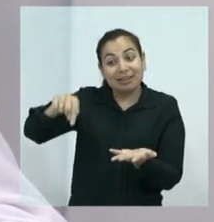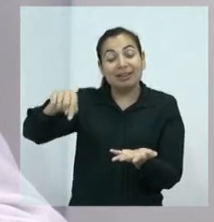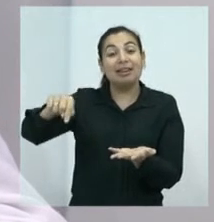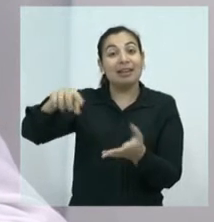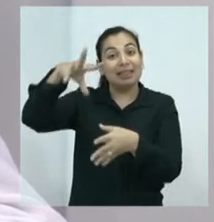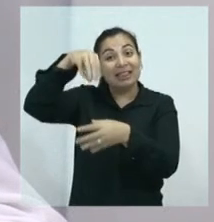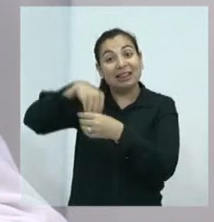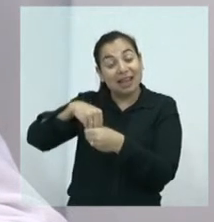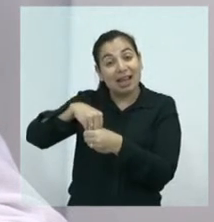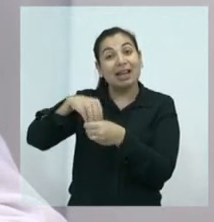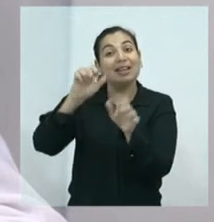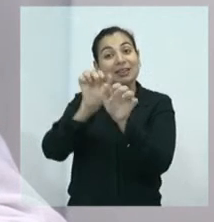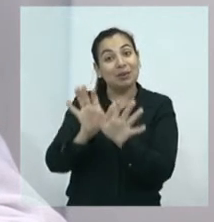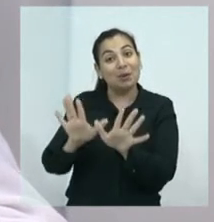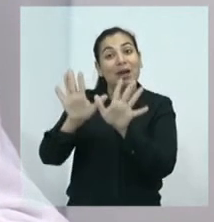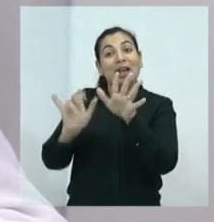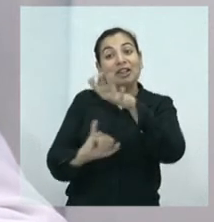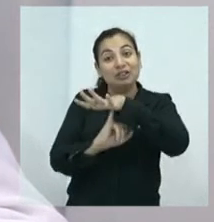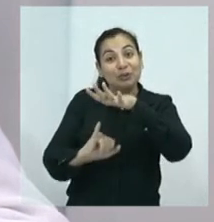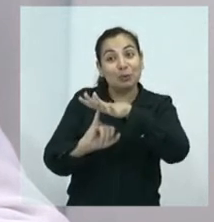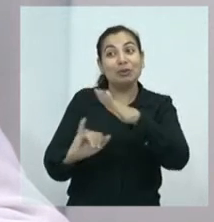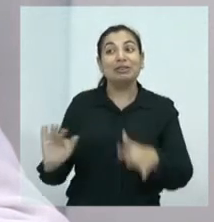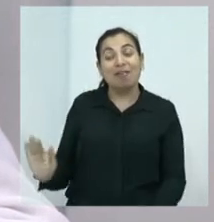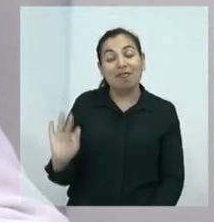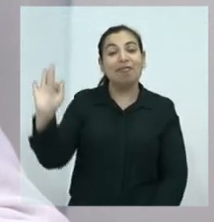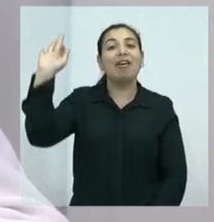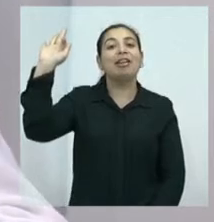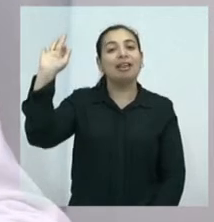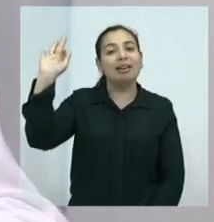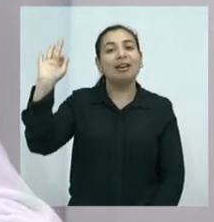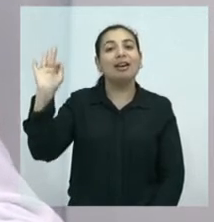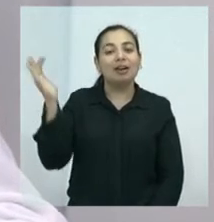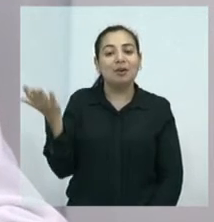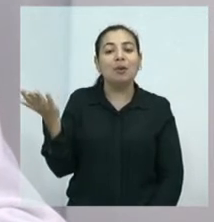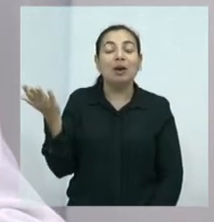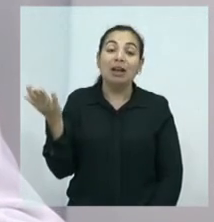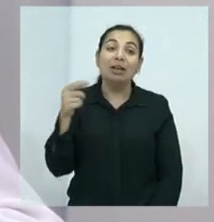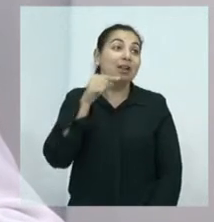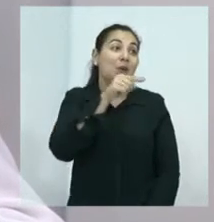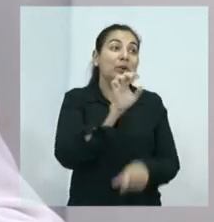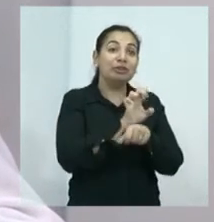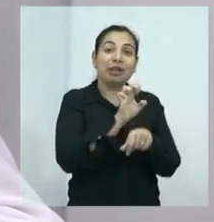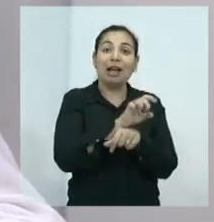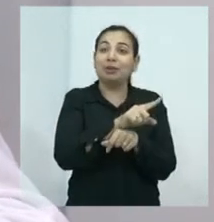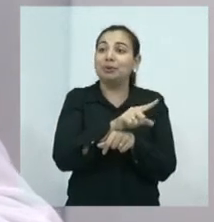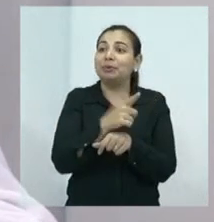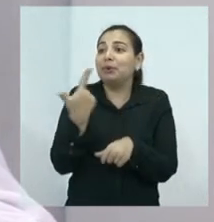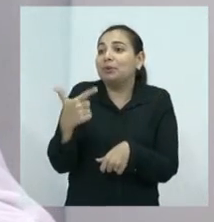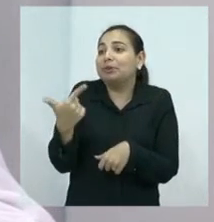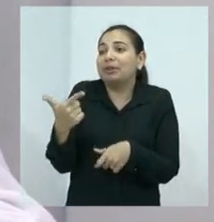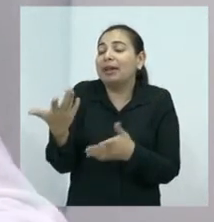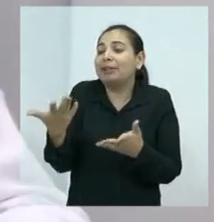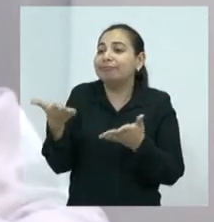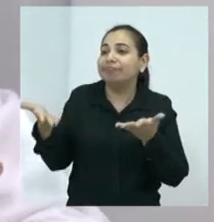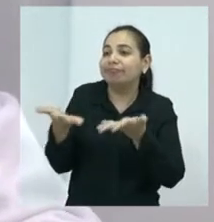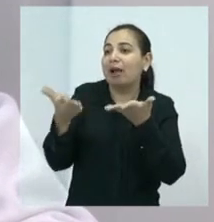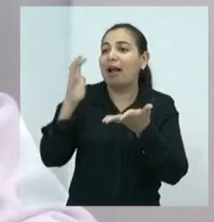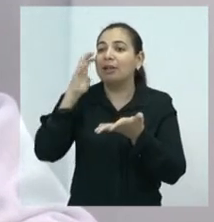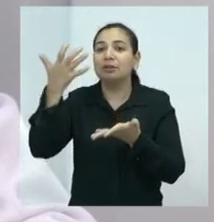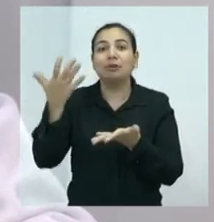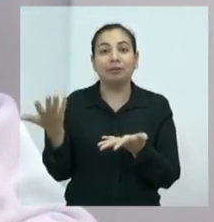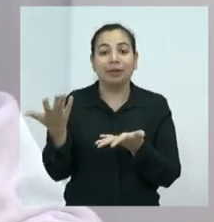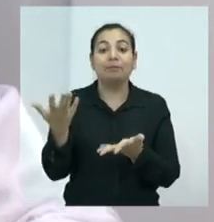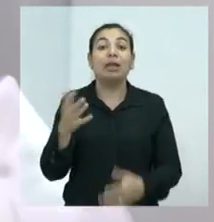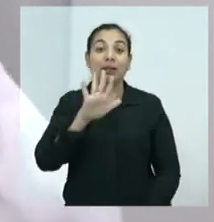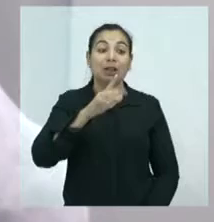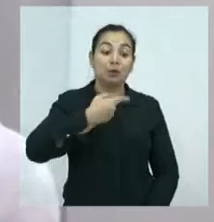em que o Estado ele fez muito pouco em relação a isso. Inclusive, a nossa coordenadoria